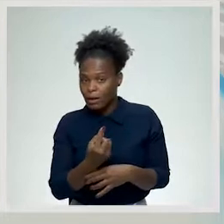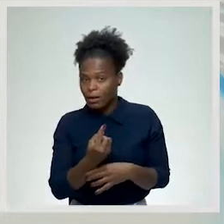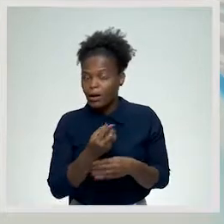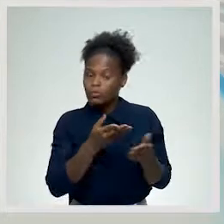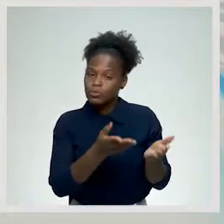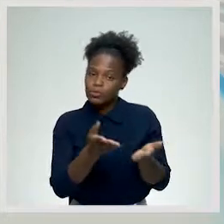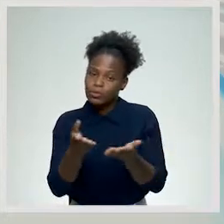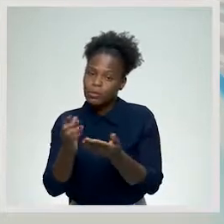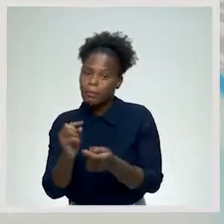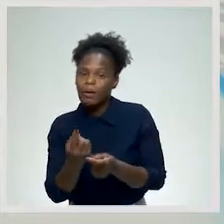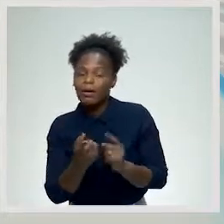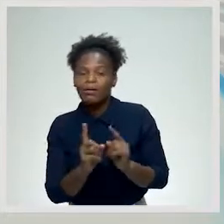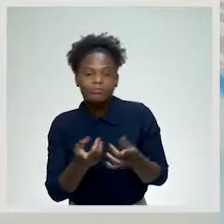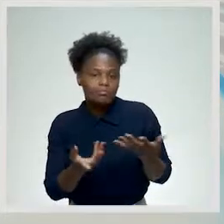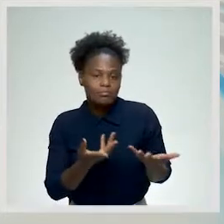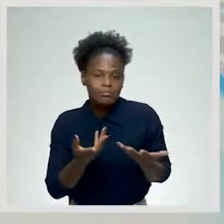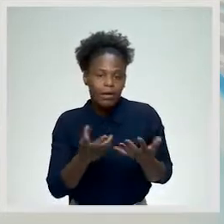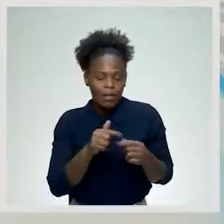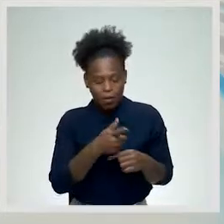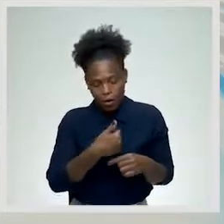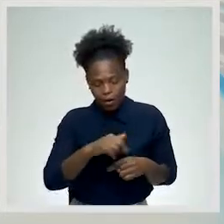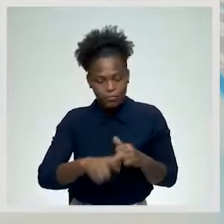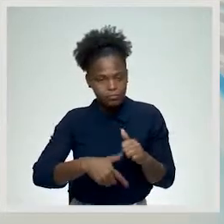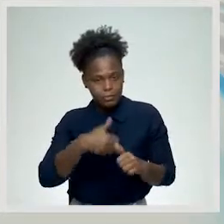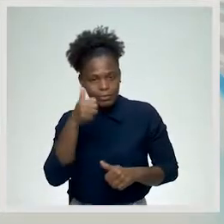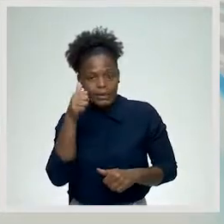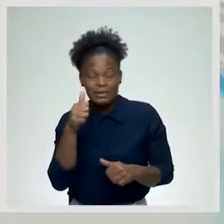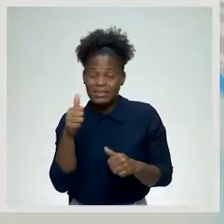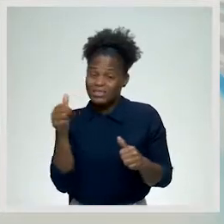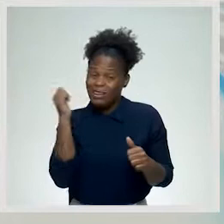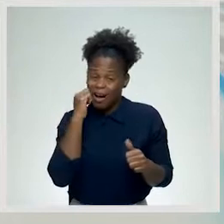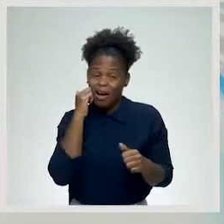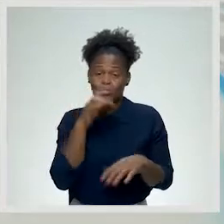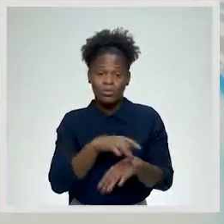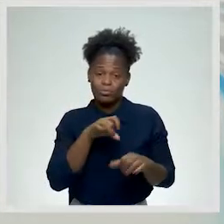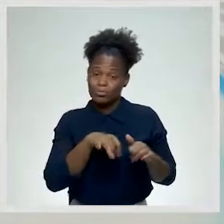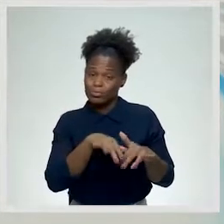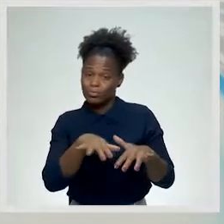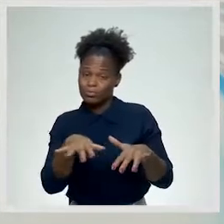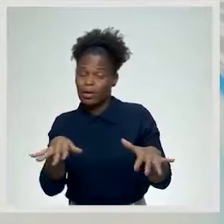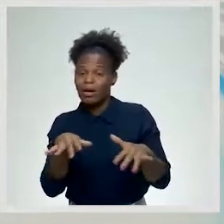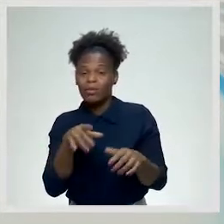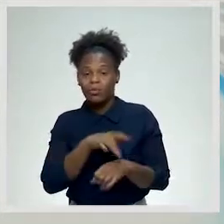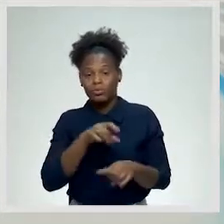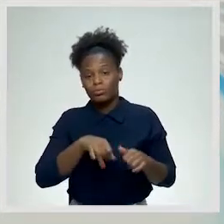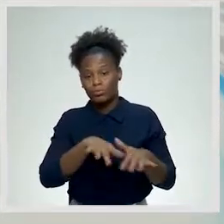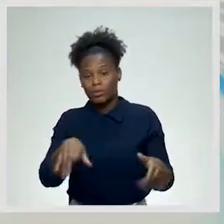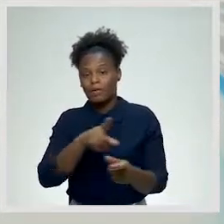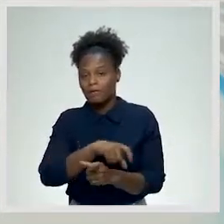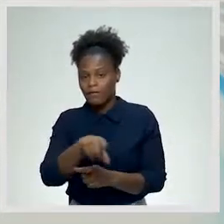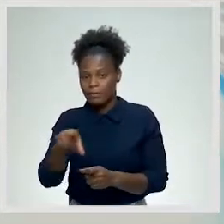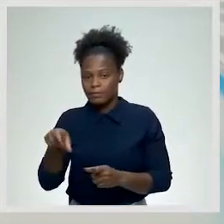a contribuir para que vençamos esta terrível pandemia, que é a pandemia da